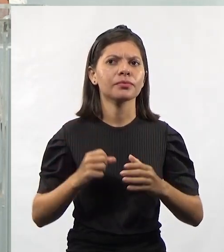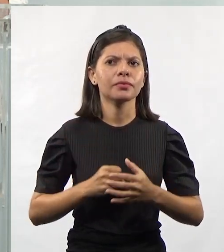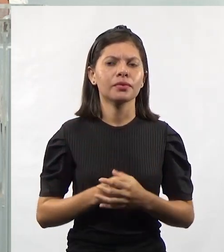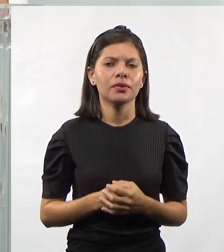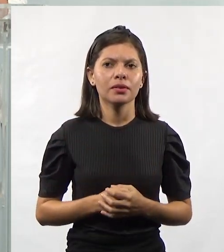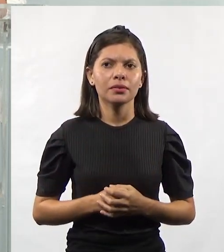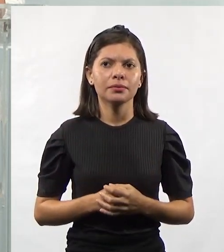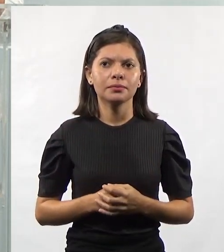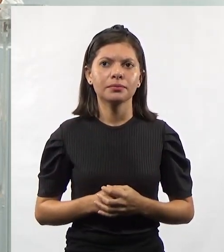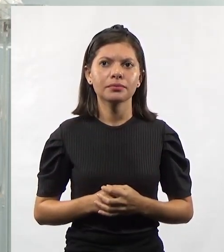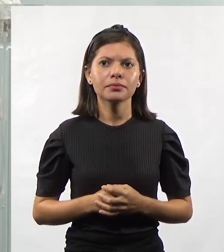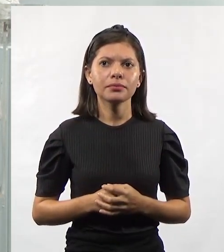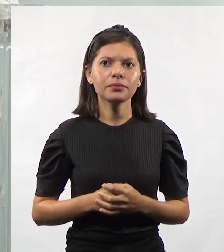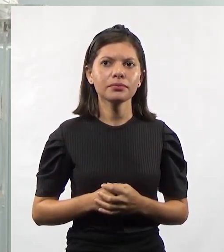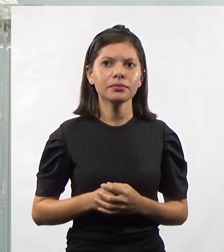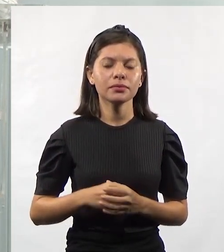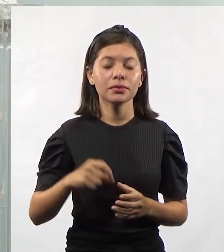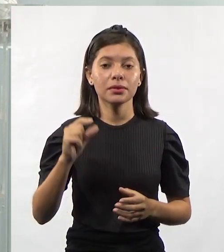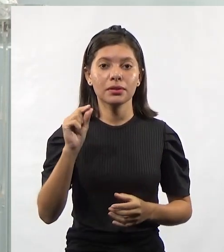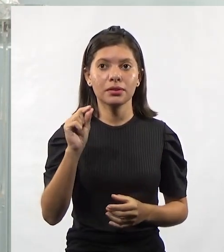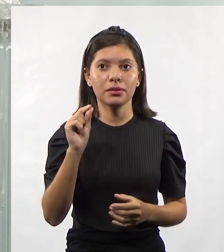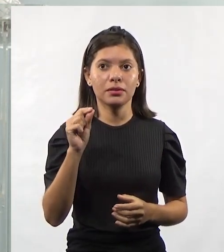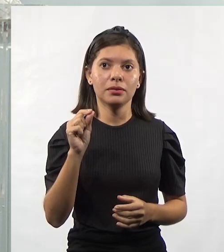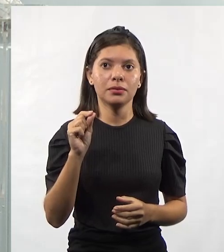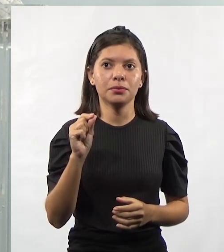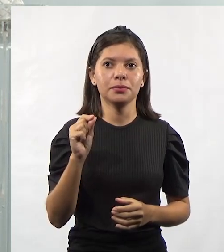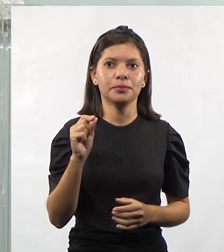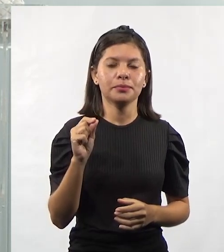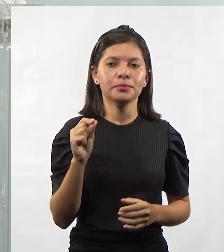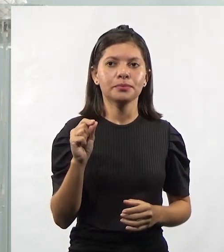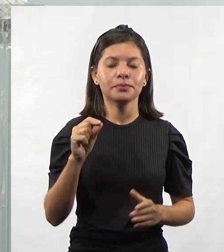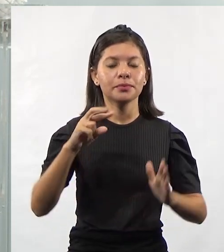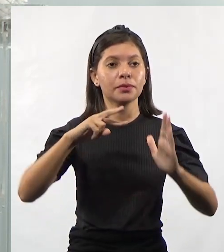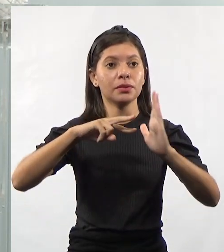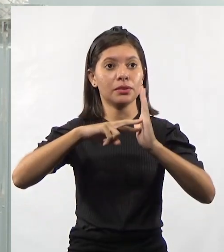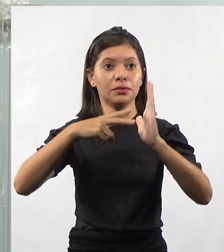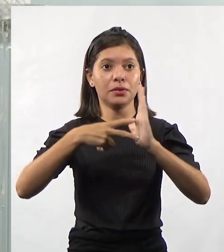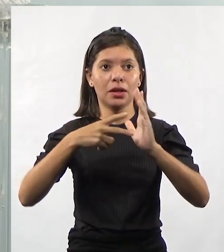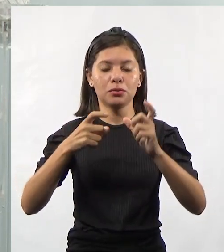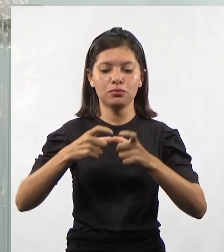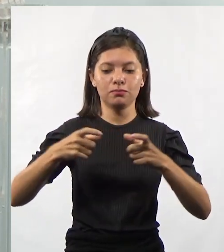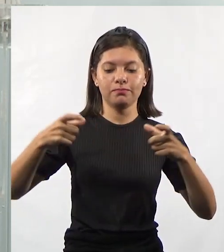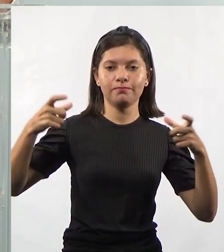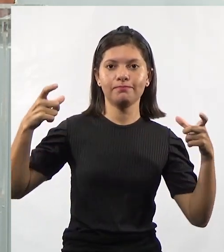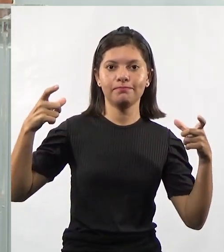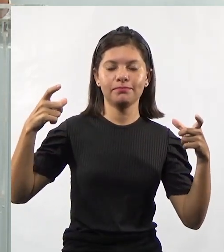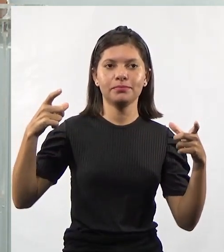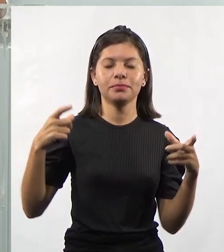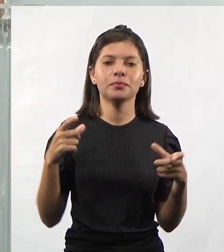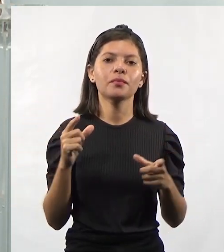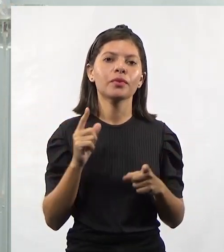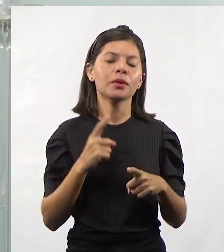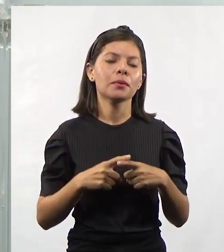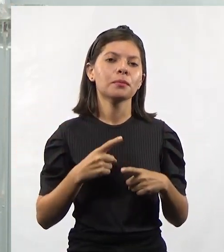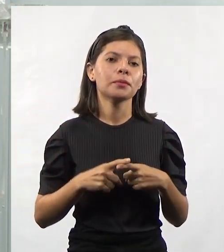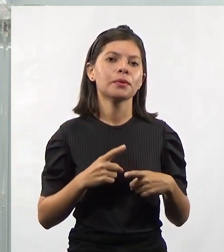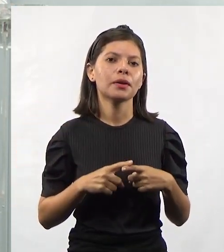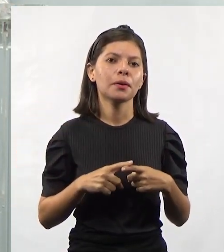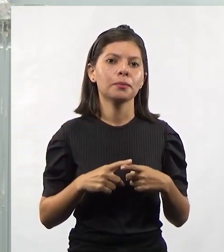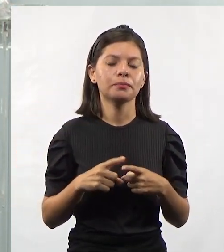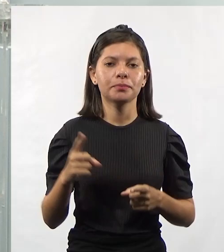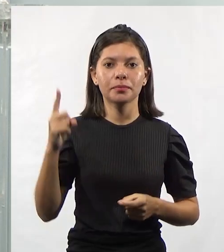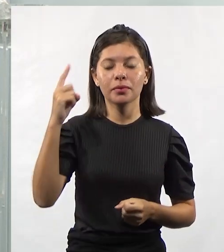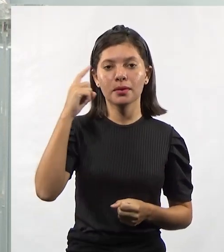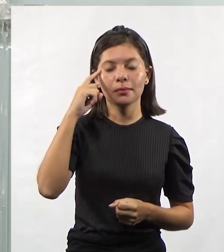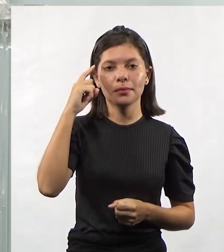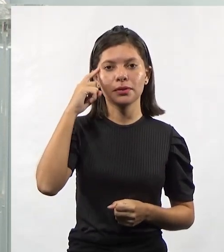ela traz aqui, ela tem um significado muito amplo, né? Porque a gente